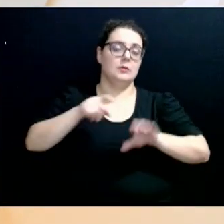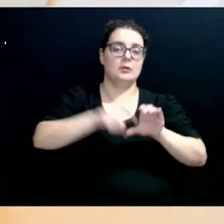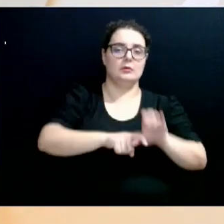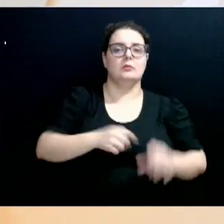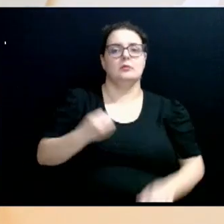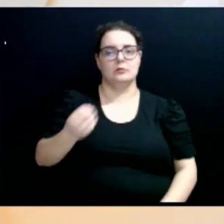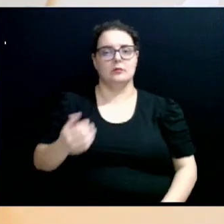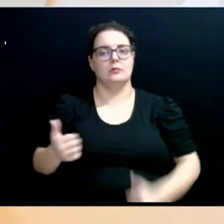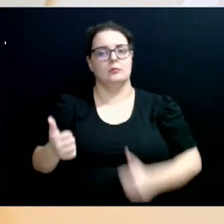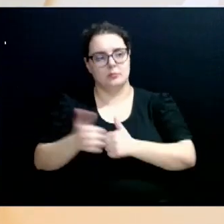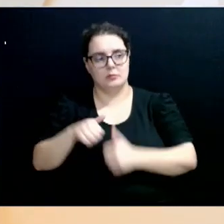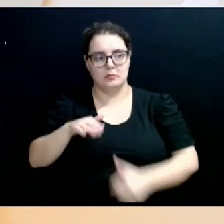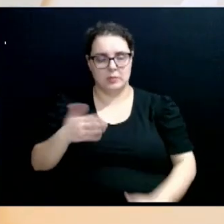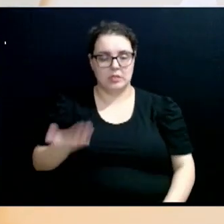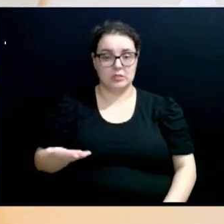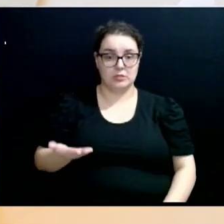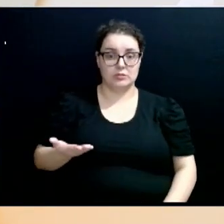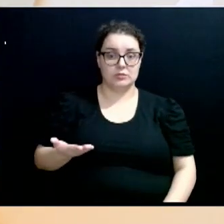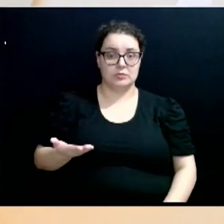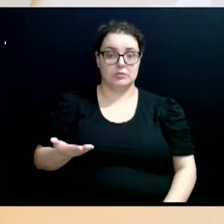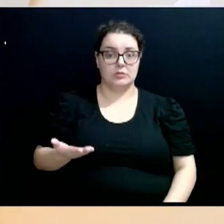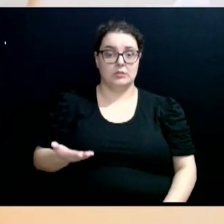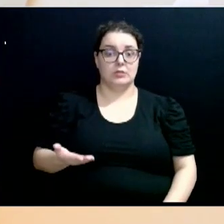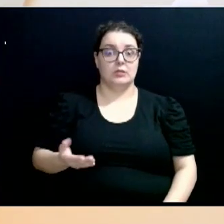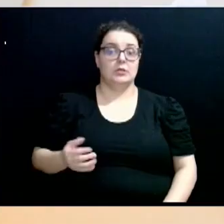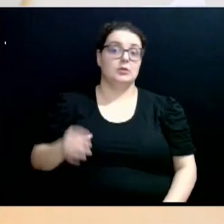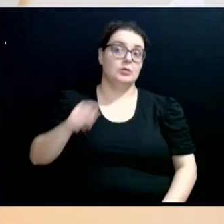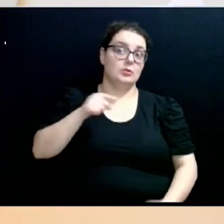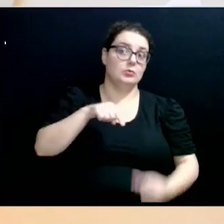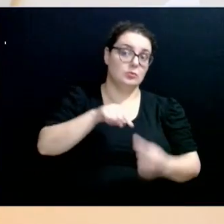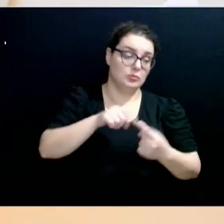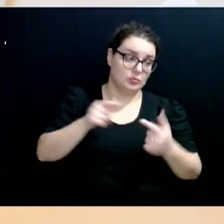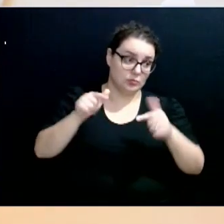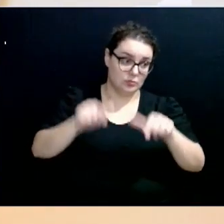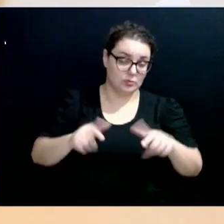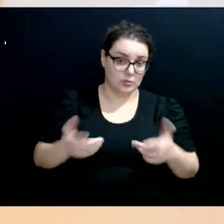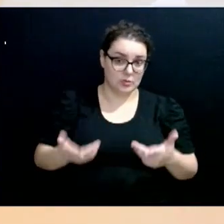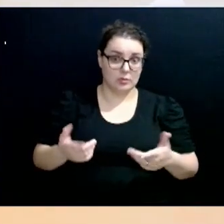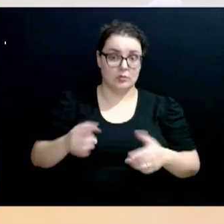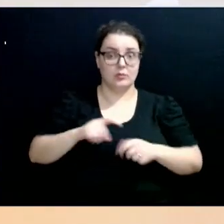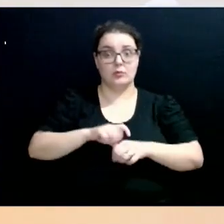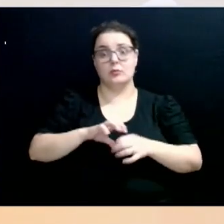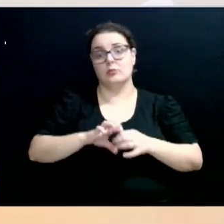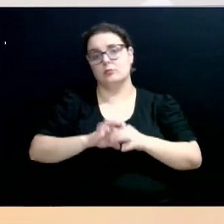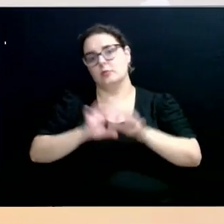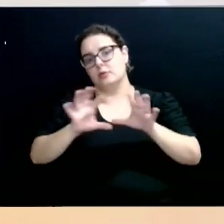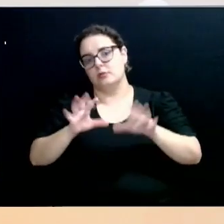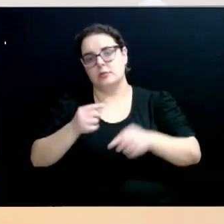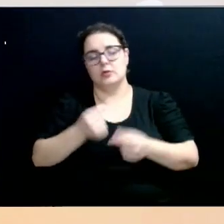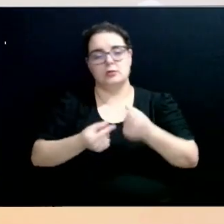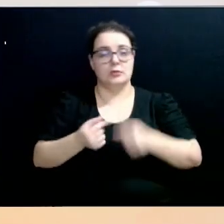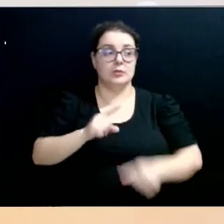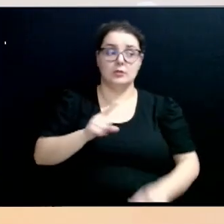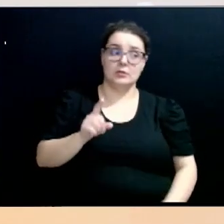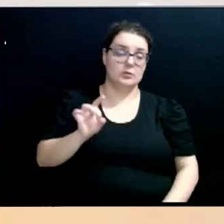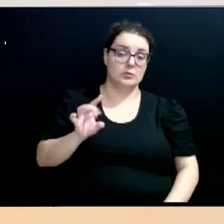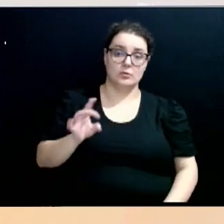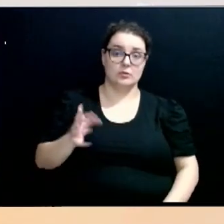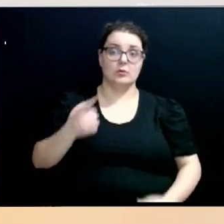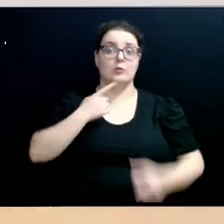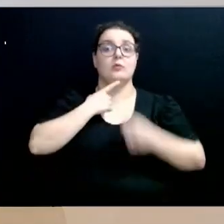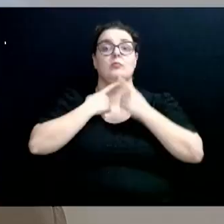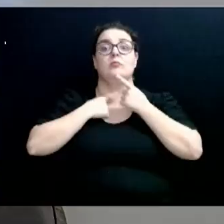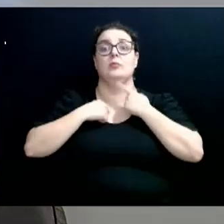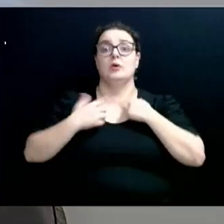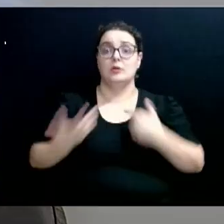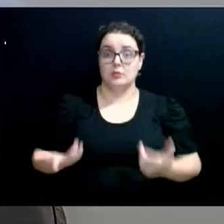do orçamento, a gente tem que viajar para mais próximo. E o destino deve ser escolhido a partir da sua disponibilidade de recursos e não